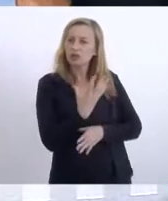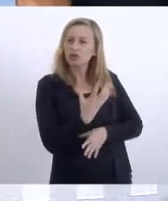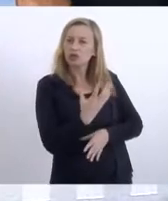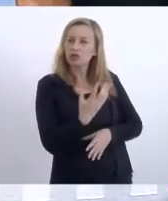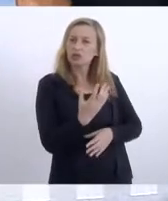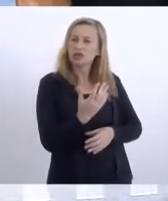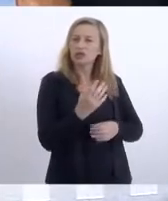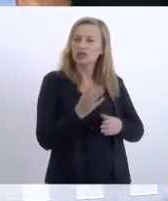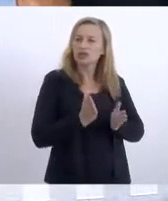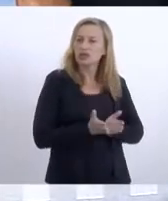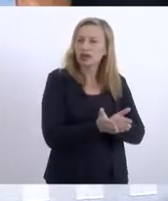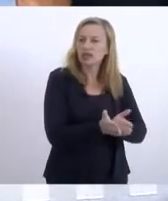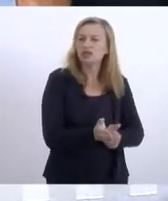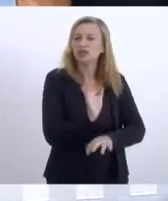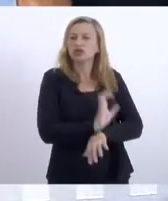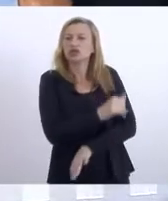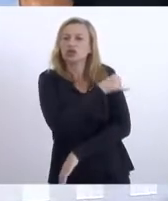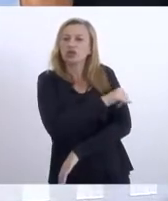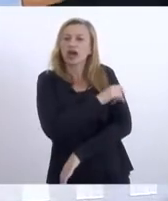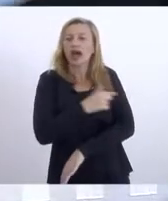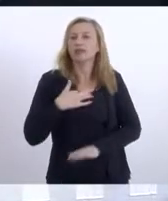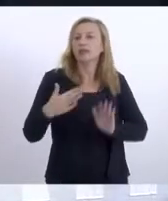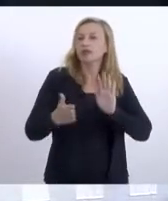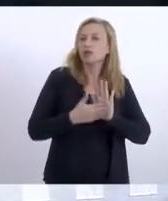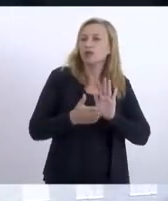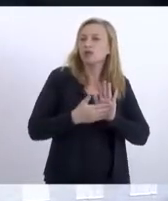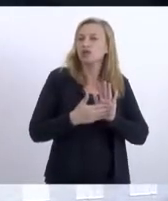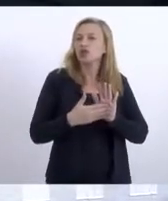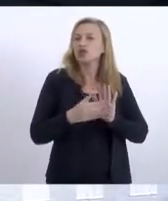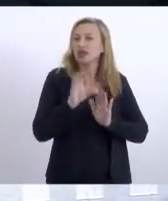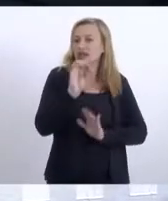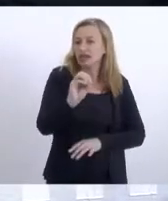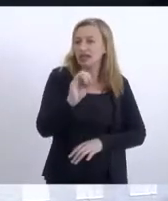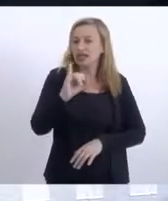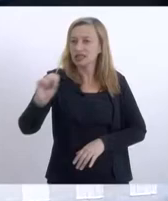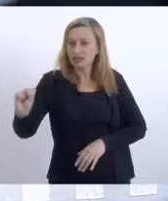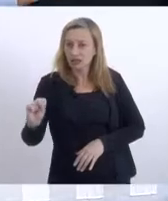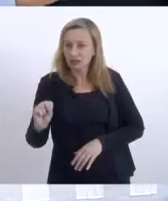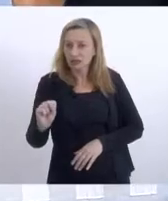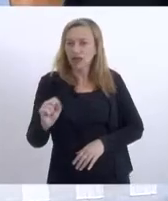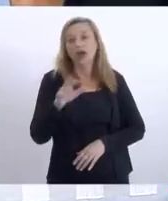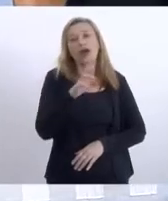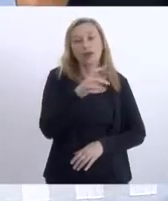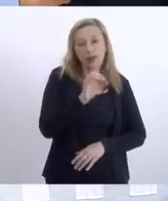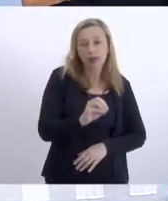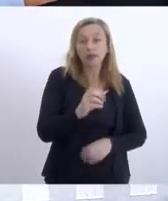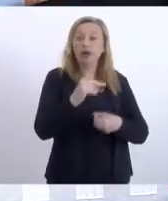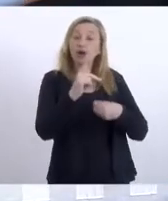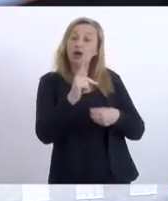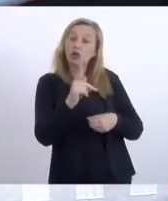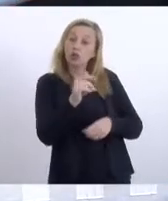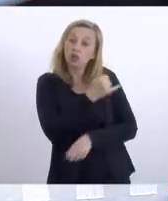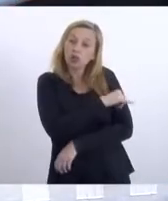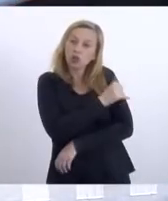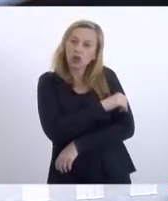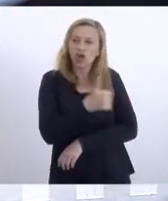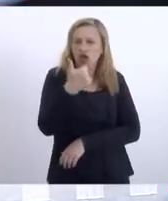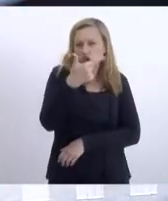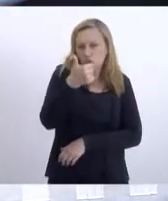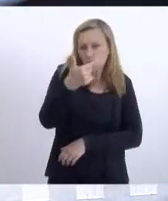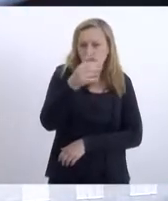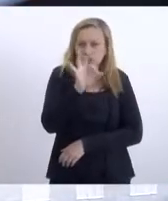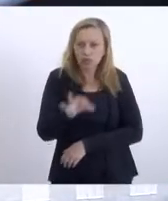embarcações para o Estado do Rio de Janeiro. E a minha proposta era zerar o ICMS no repeto para o Rio, taxar com